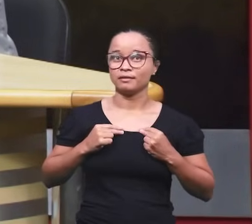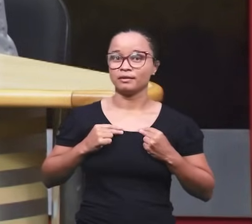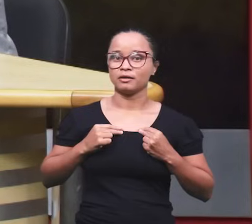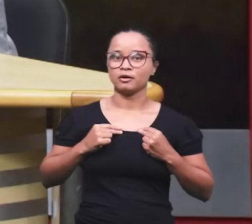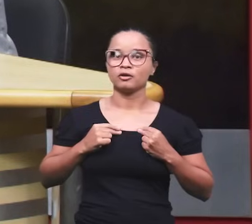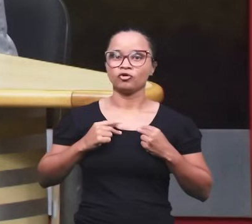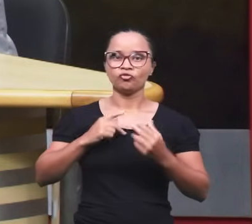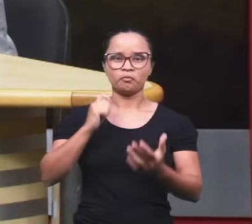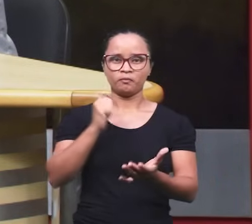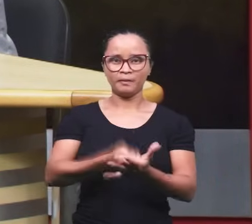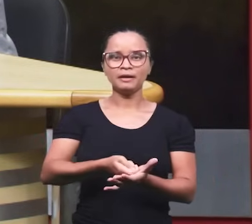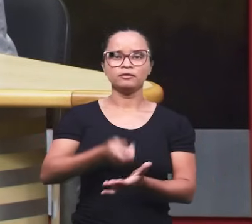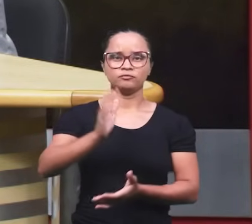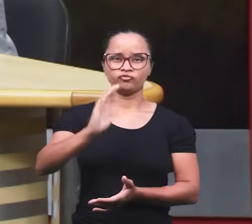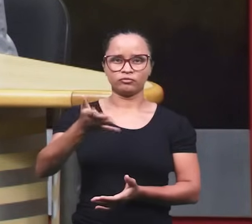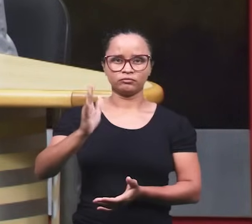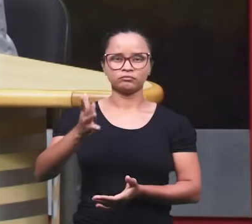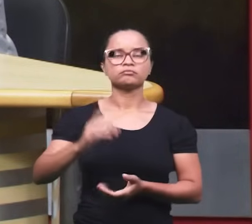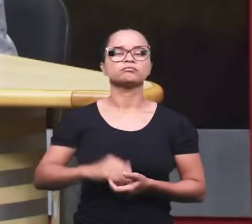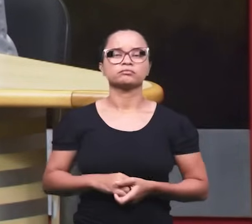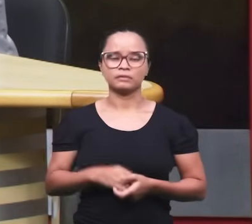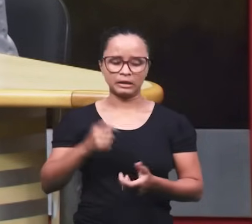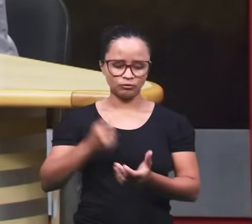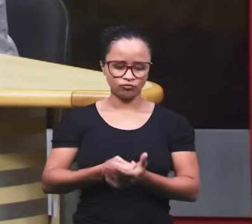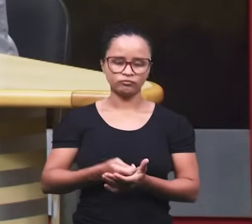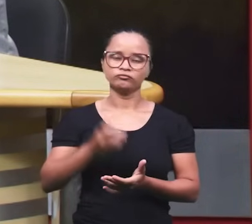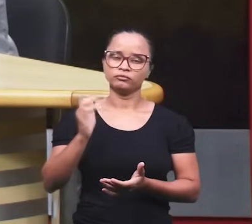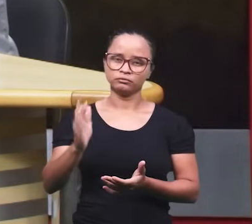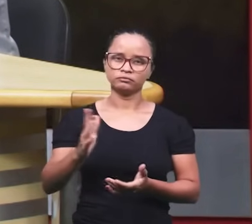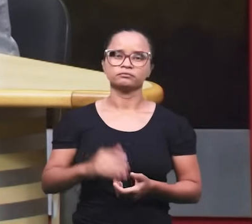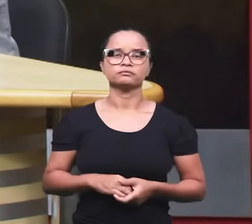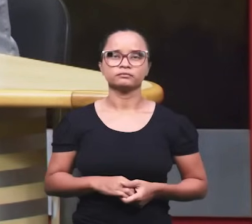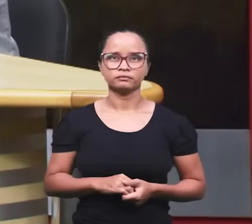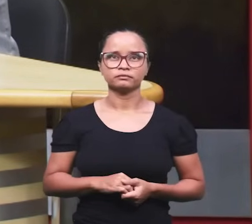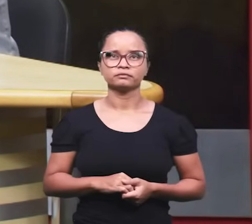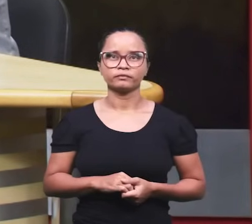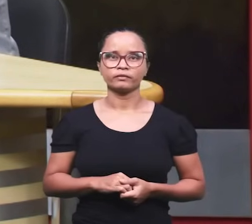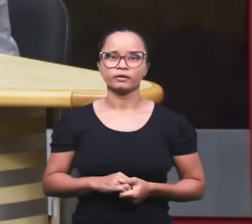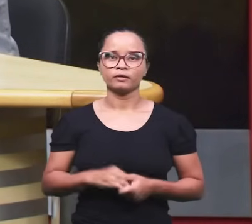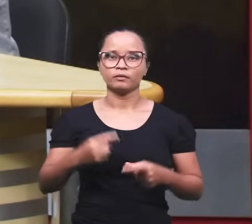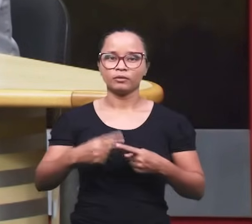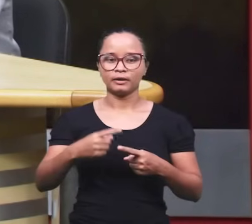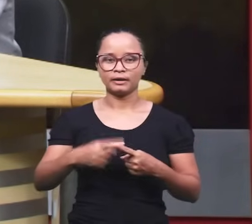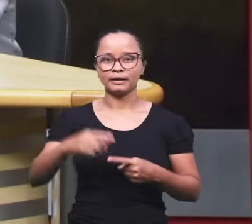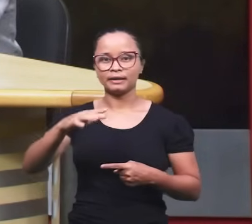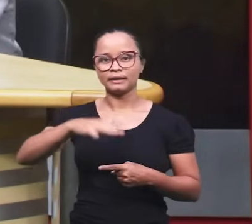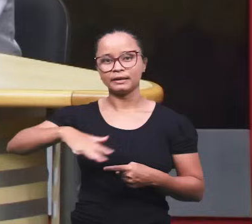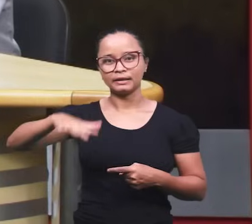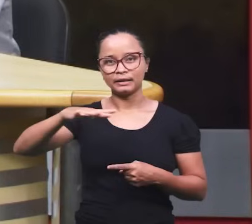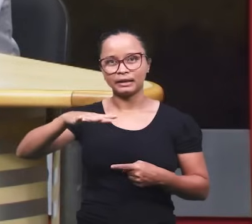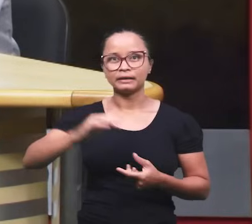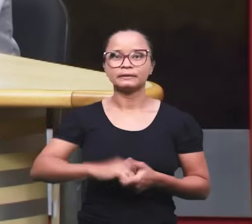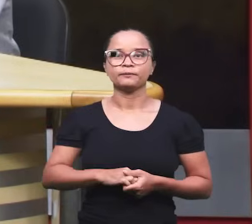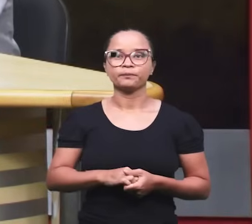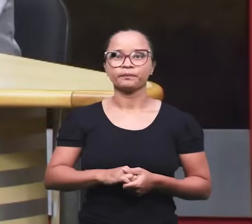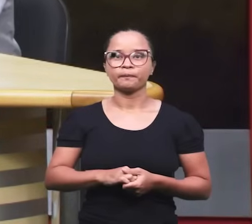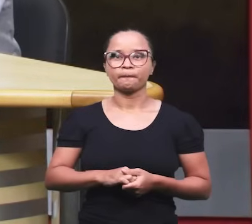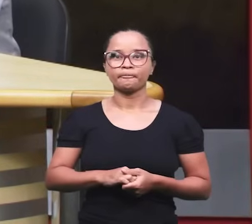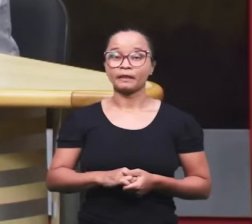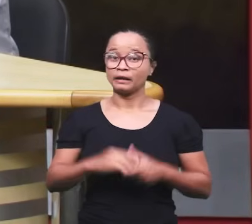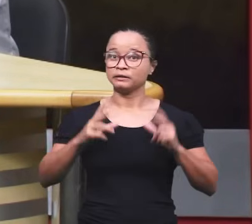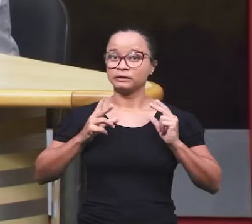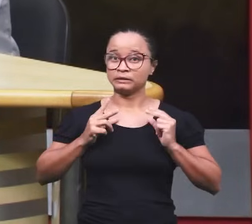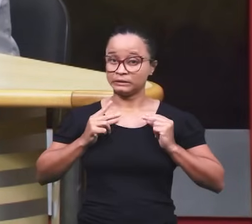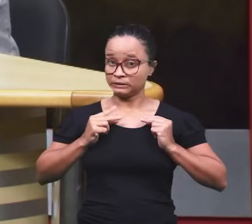herança cujo preço já foi pago foi pago né esse esse esse espaço esse campo